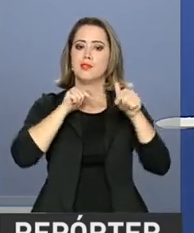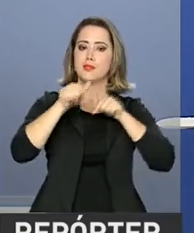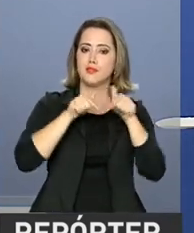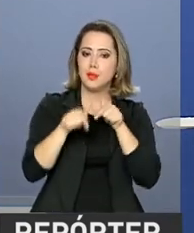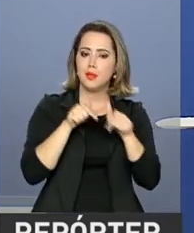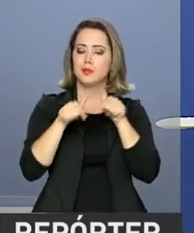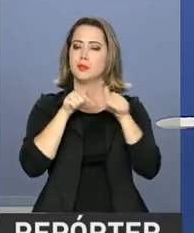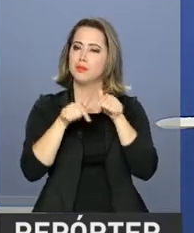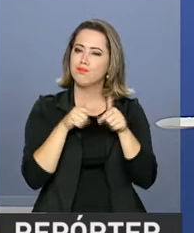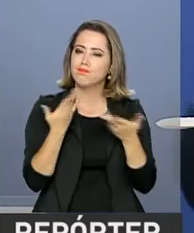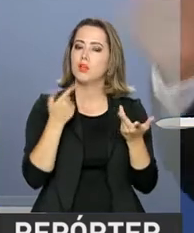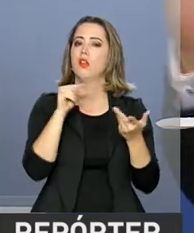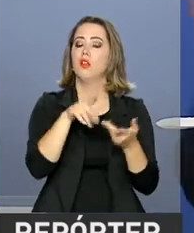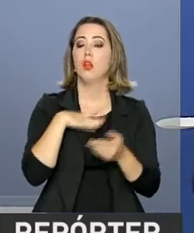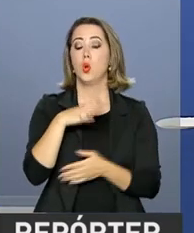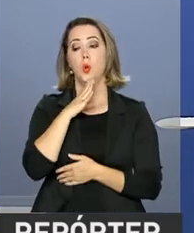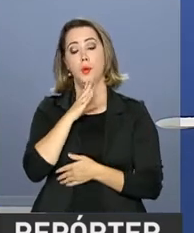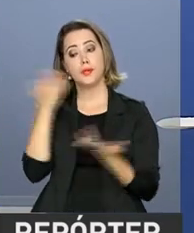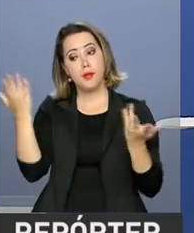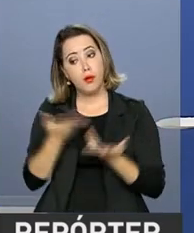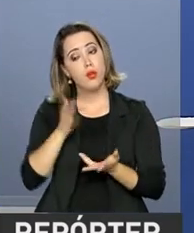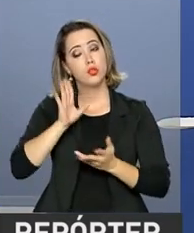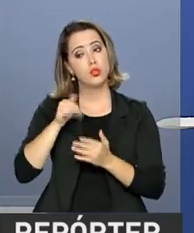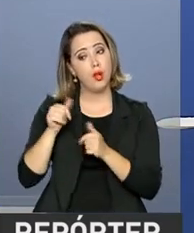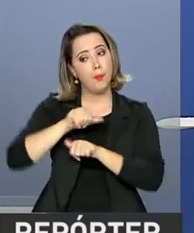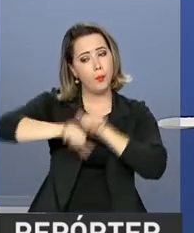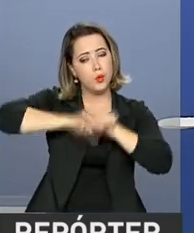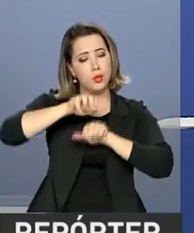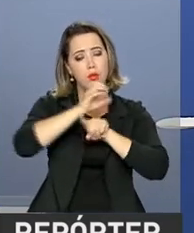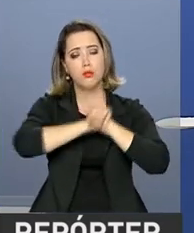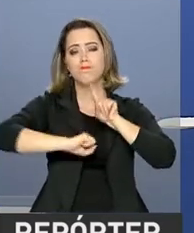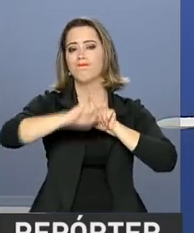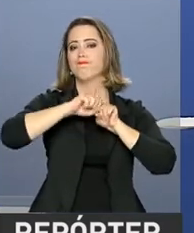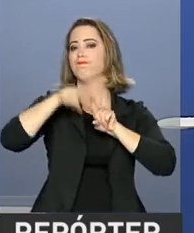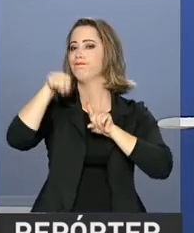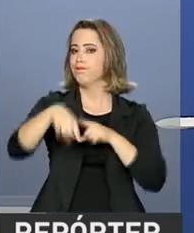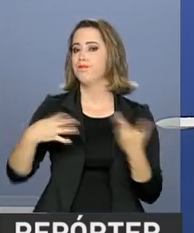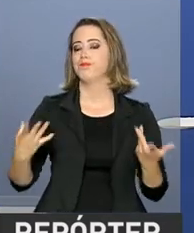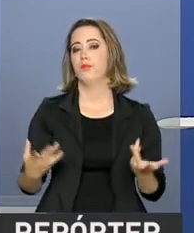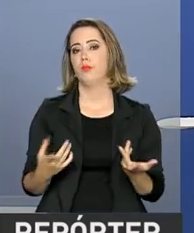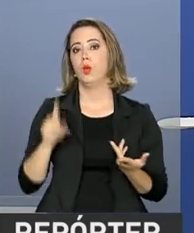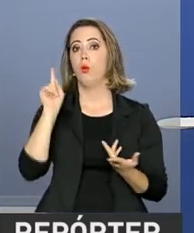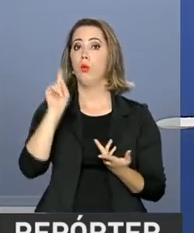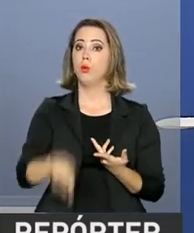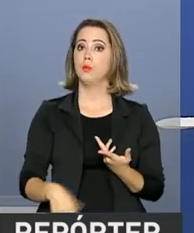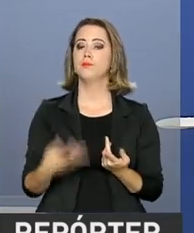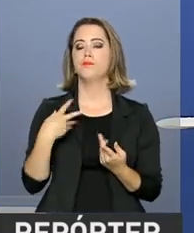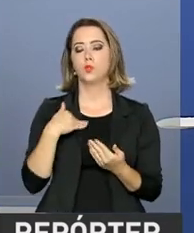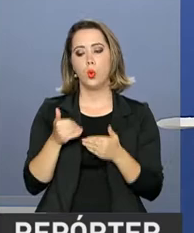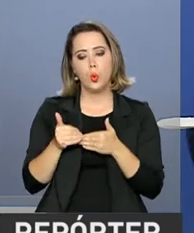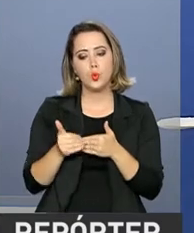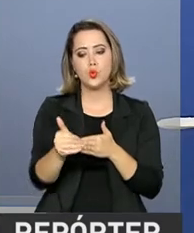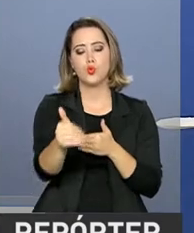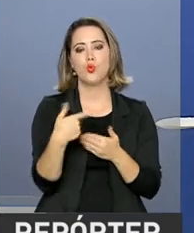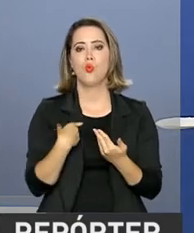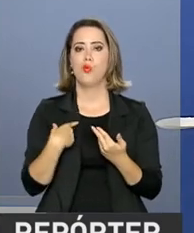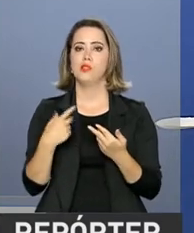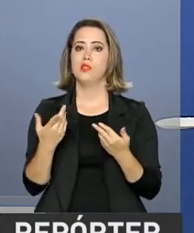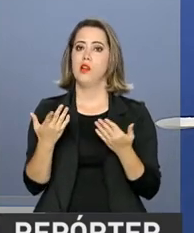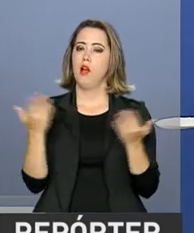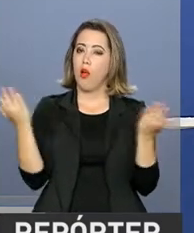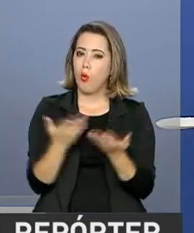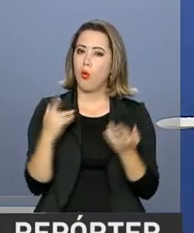existe claro avanço social em relação a esta realidade é razoável que se mantenha ainda que de maneira